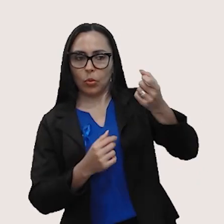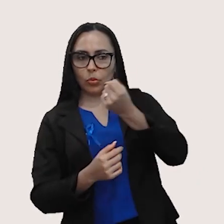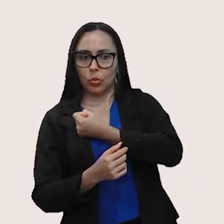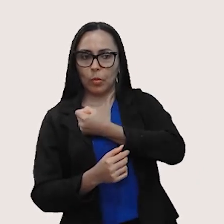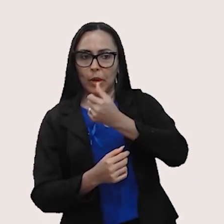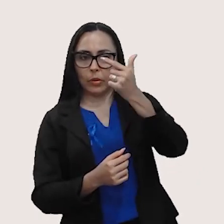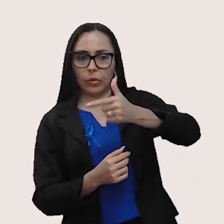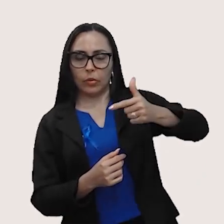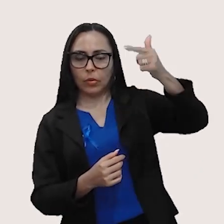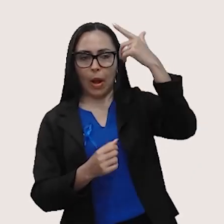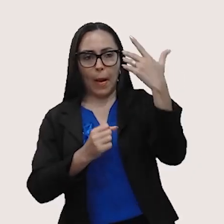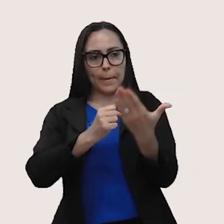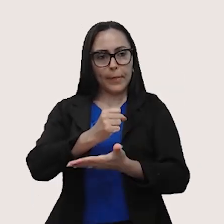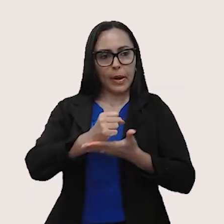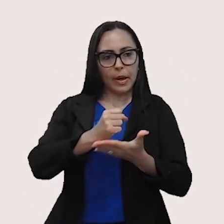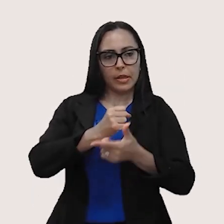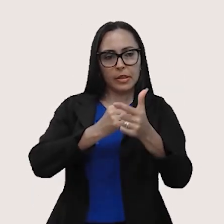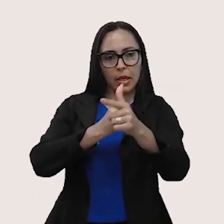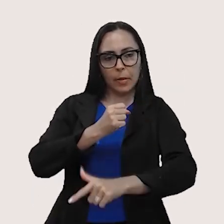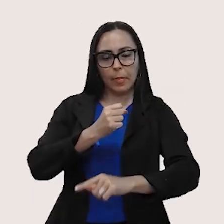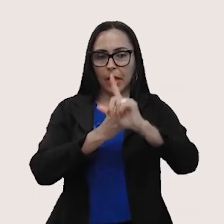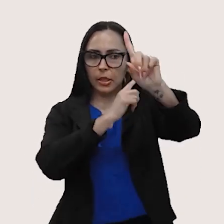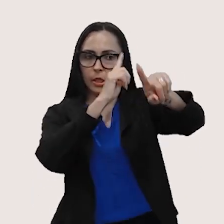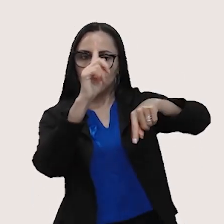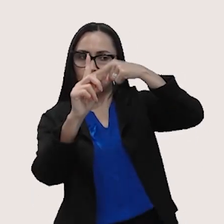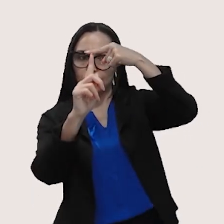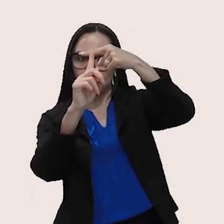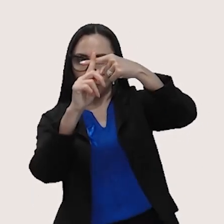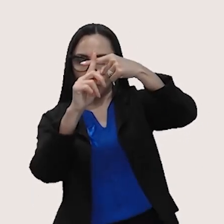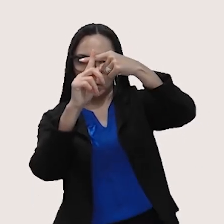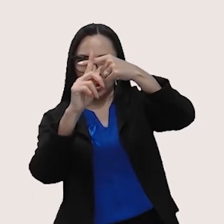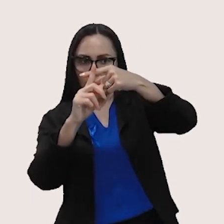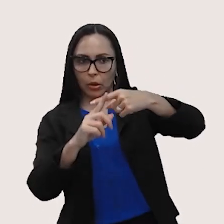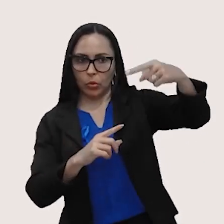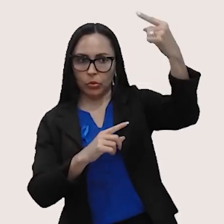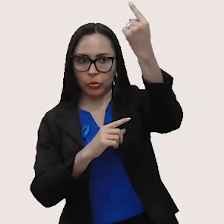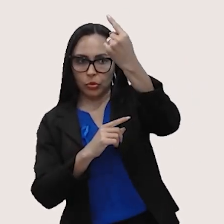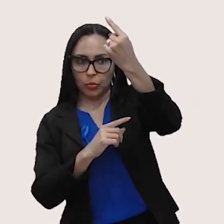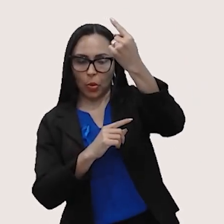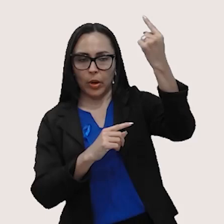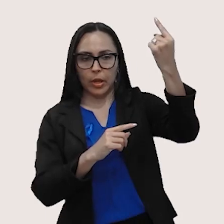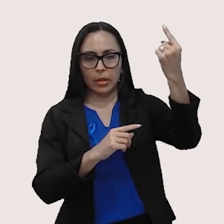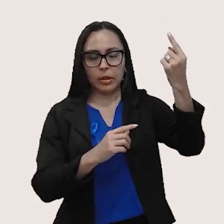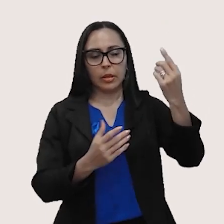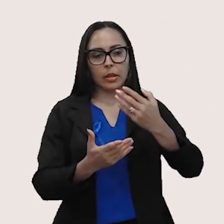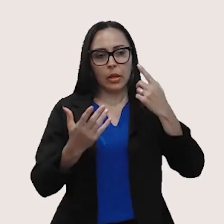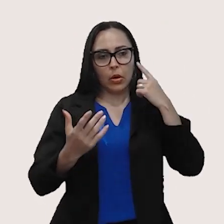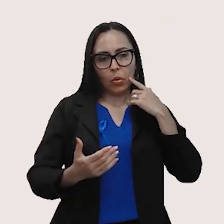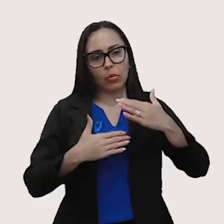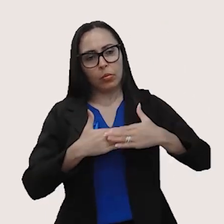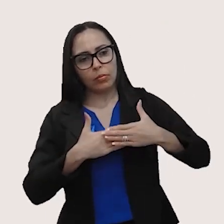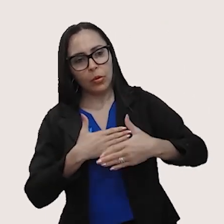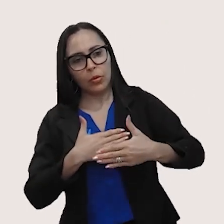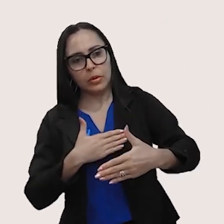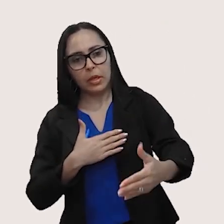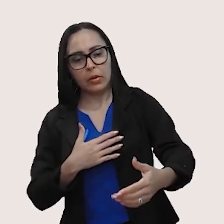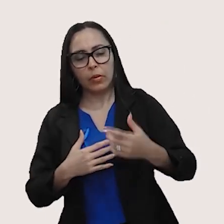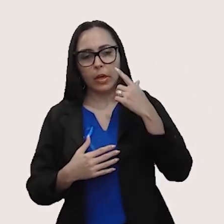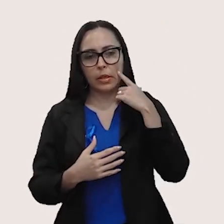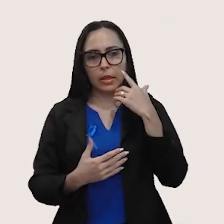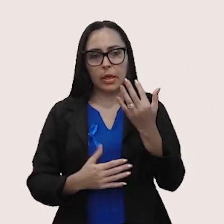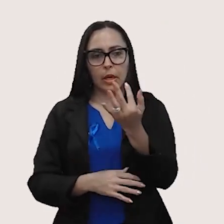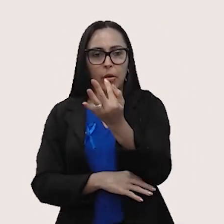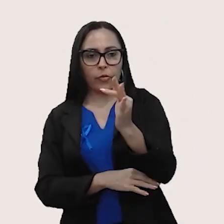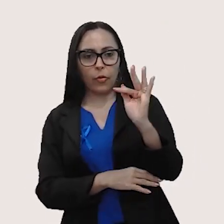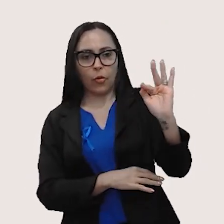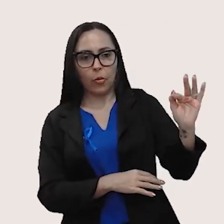base e vou somar os expoentes. Como consequência, eu tenho a equação para